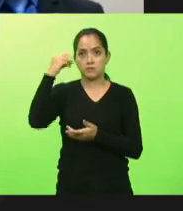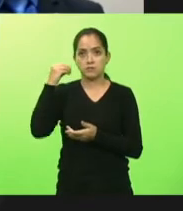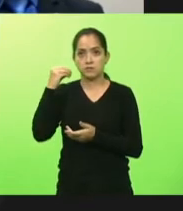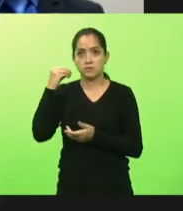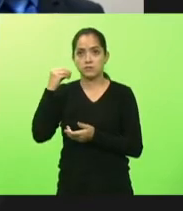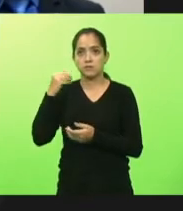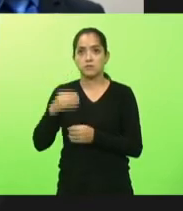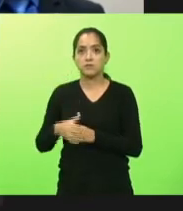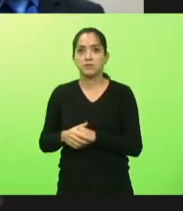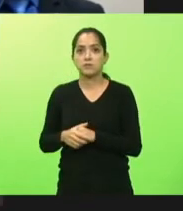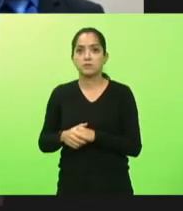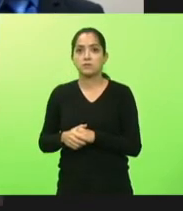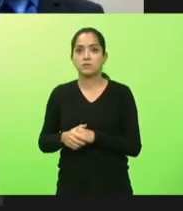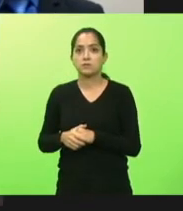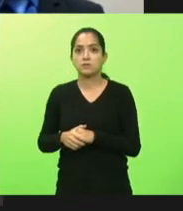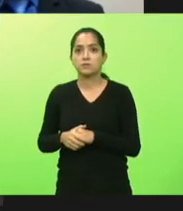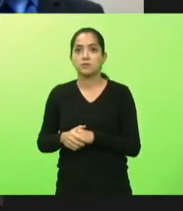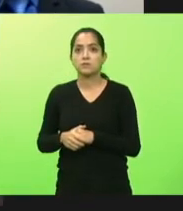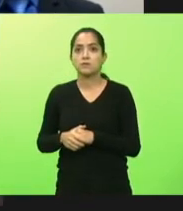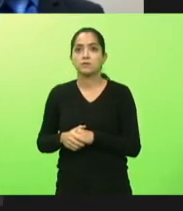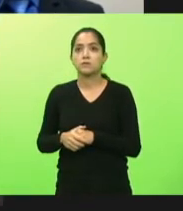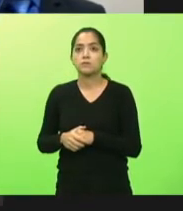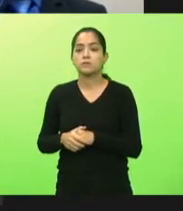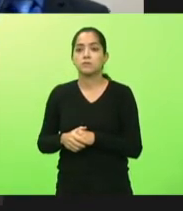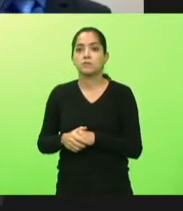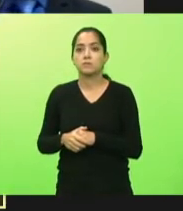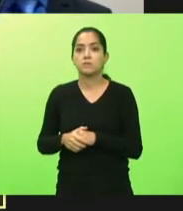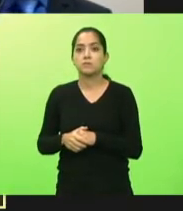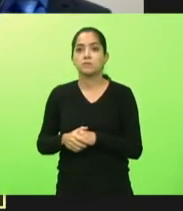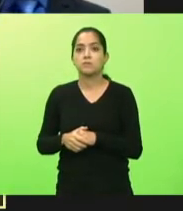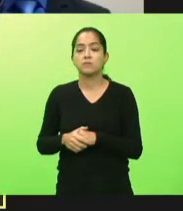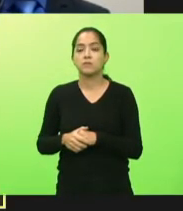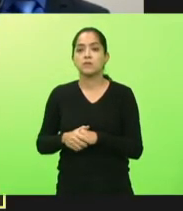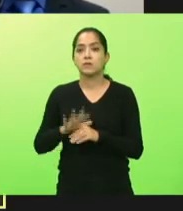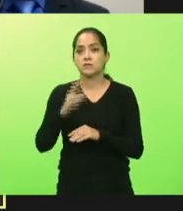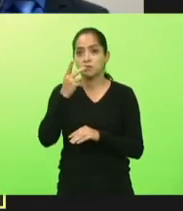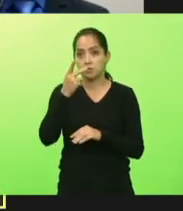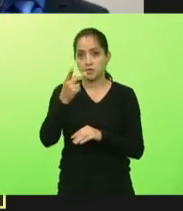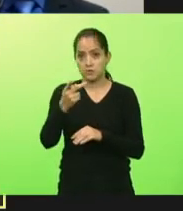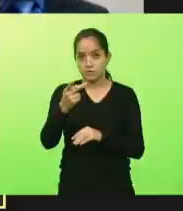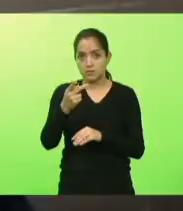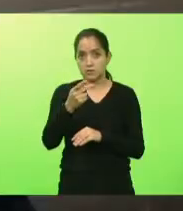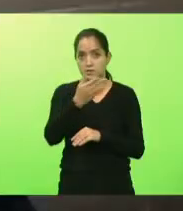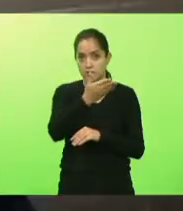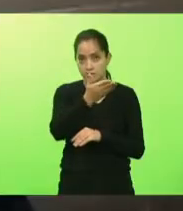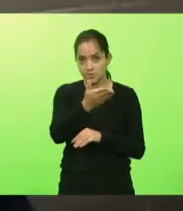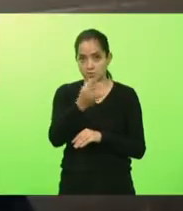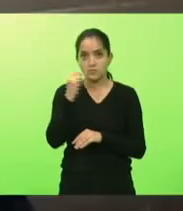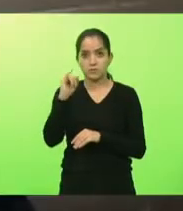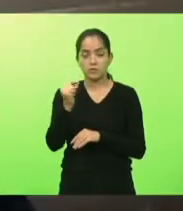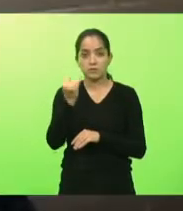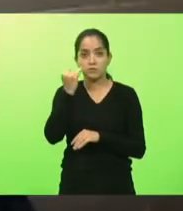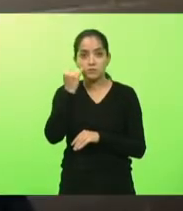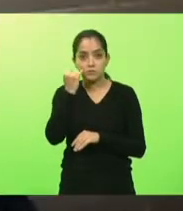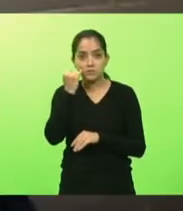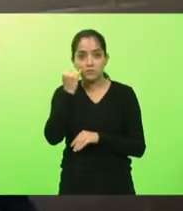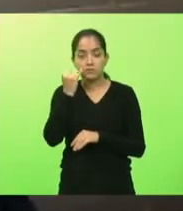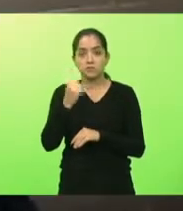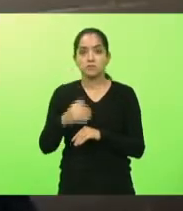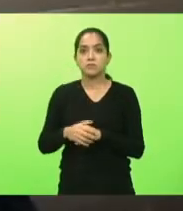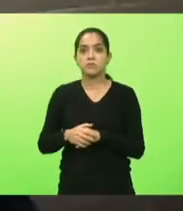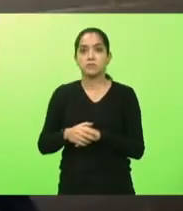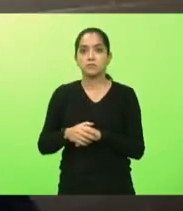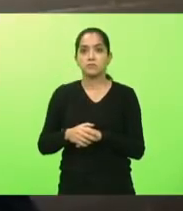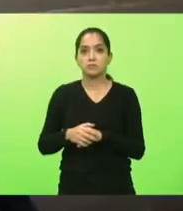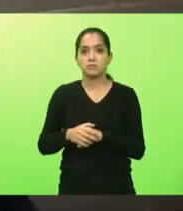vejo Vossa Excelência na tela. Agora sim. Só quero dizer ao nobre colega deputado Gessé, e eu ainda